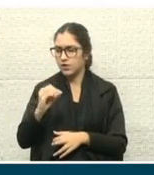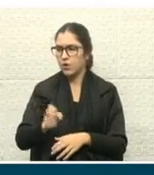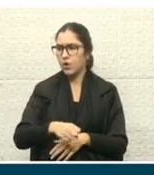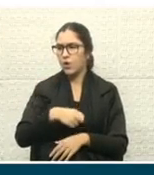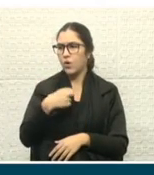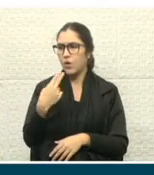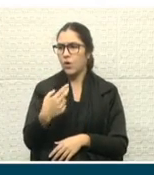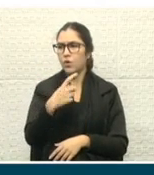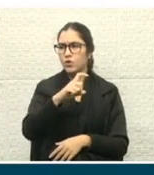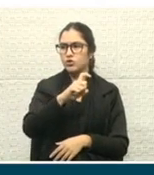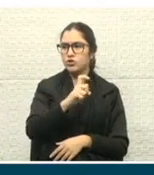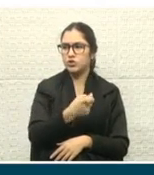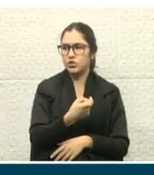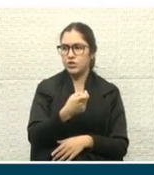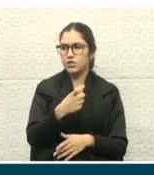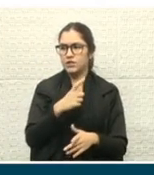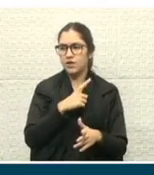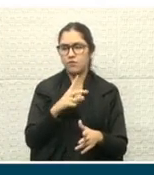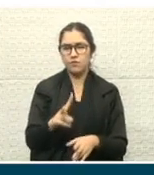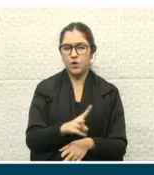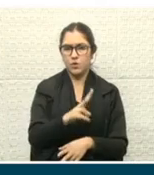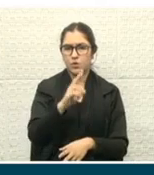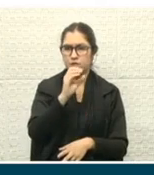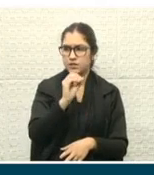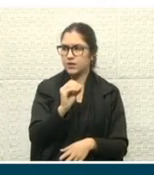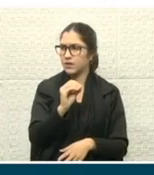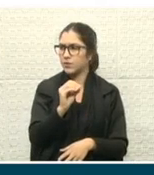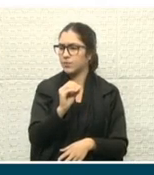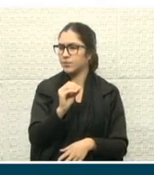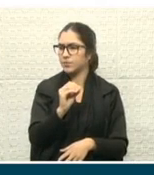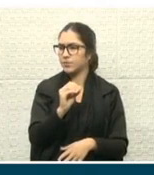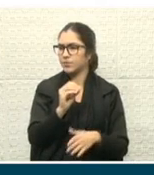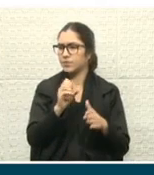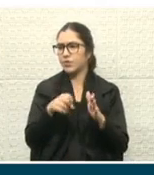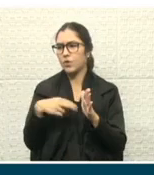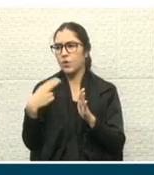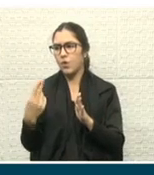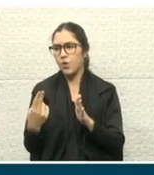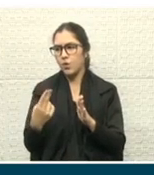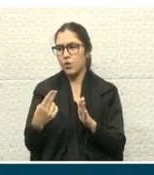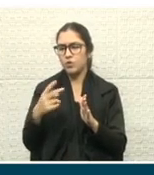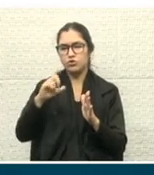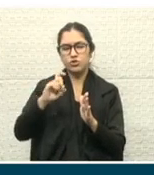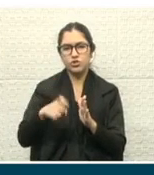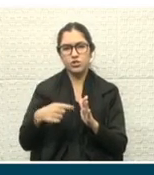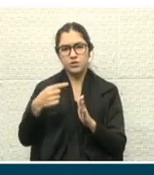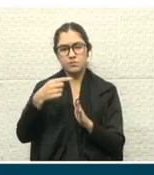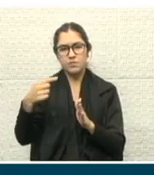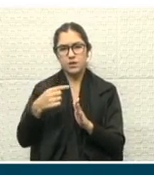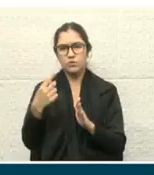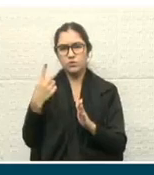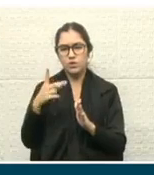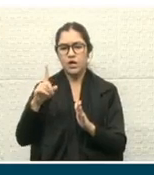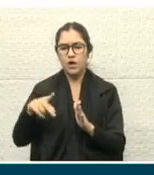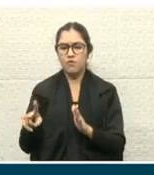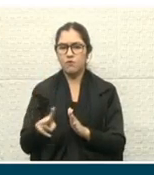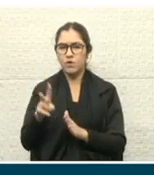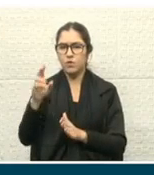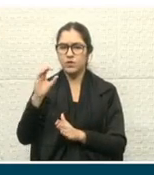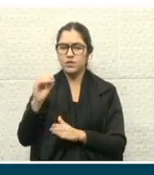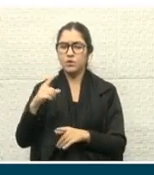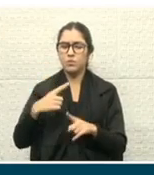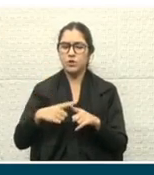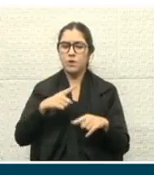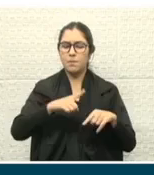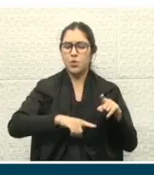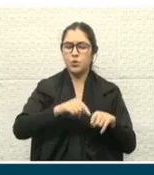Ou x assume o valor zero, ou x menos 2 assume o valor zero, porque o